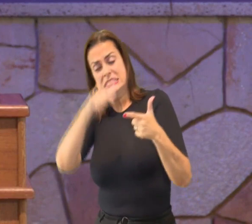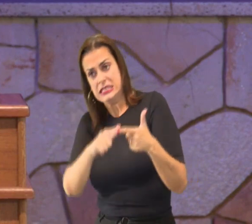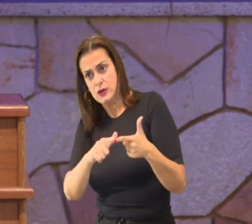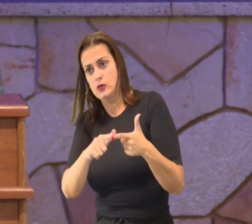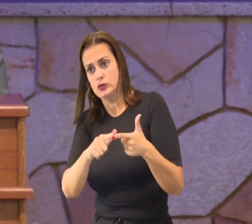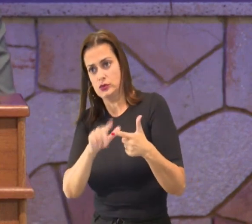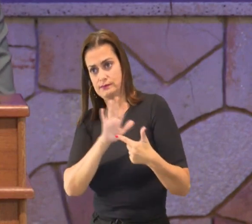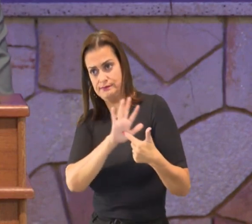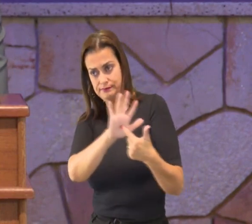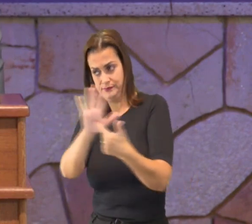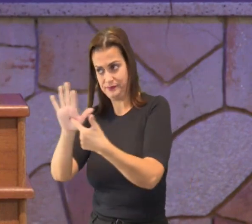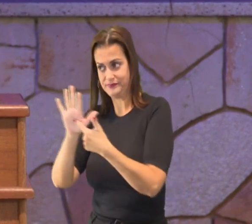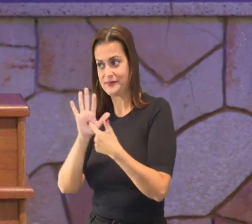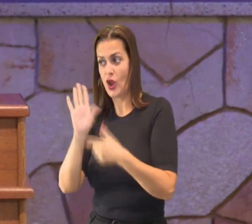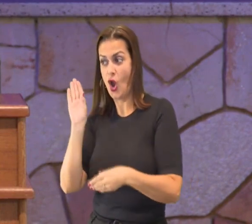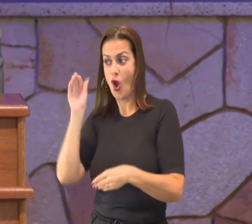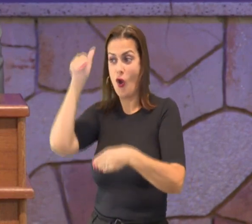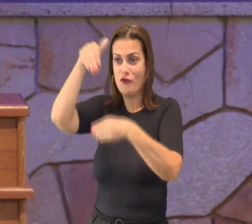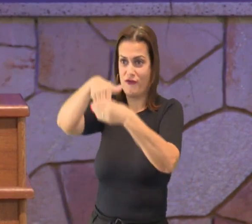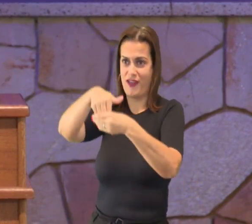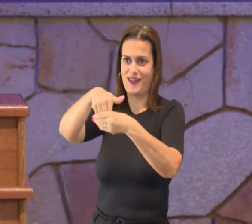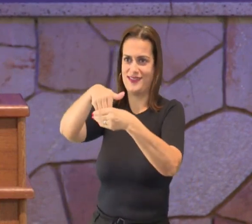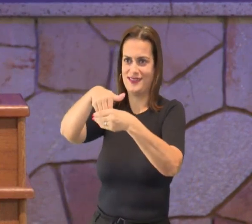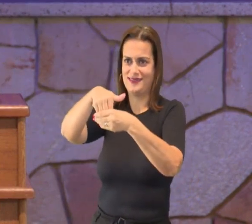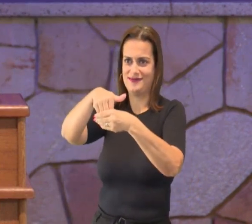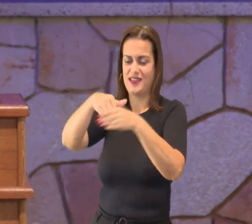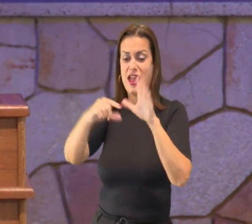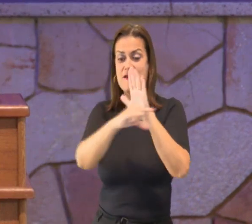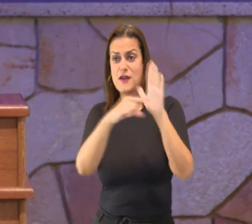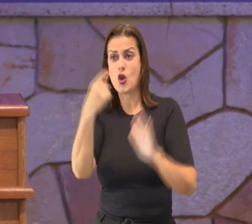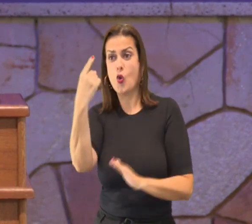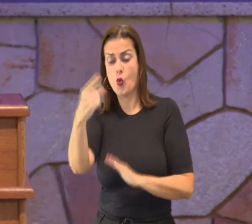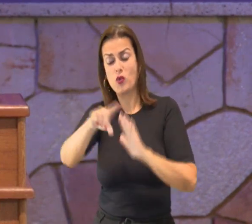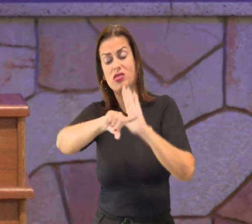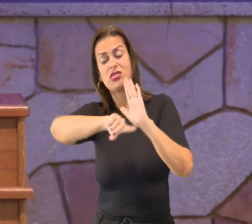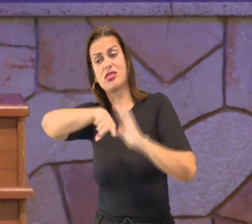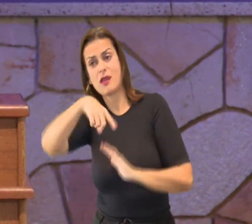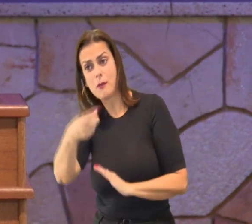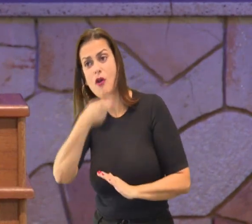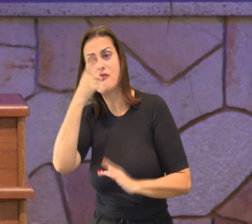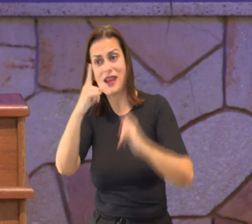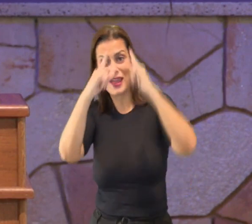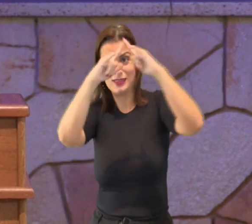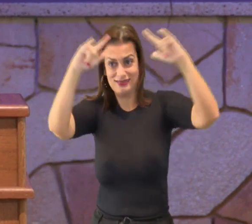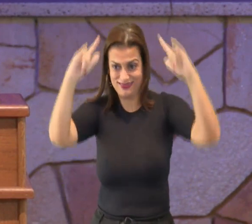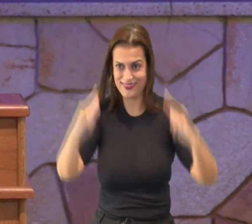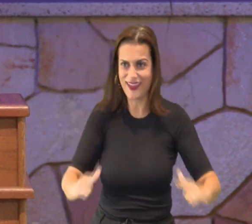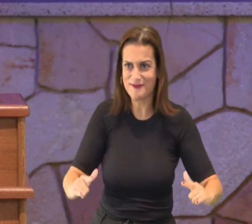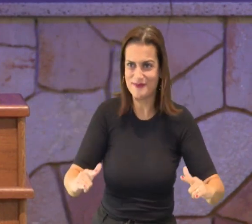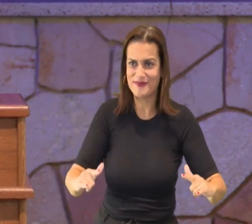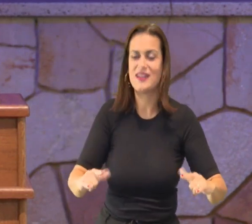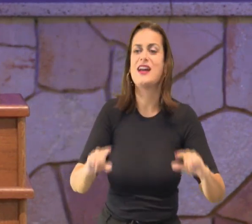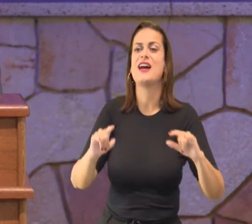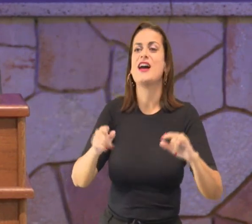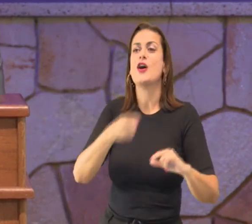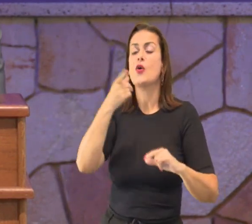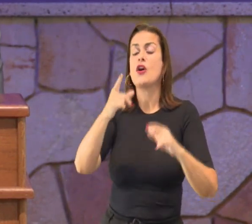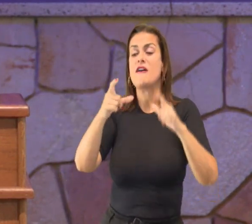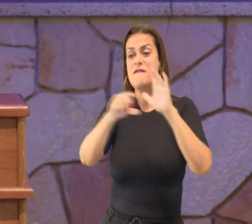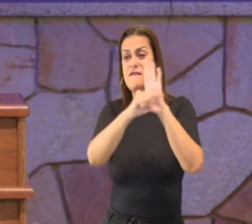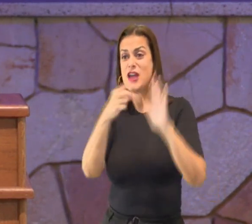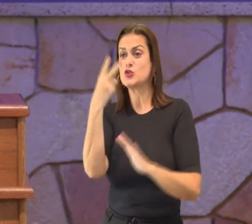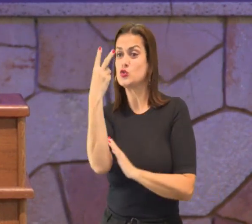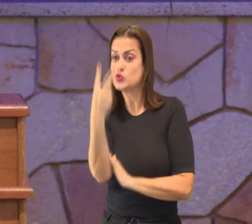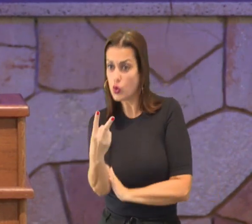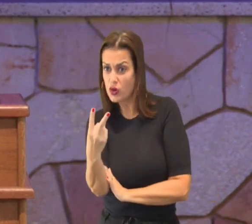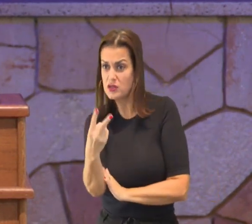irmãos, a oferta, está no verso de número 1, depois de falar da tenda da congregação, nós estamos aqui agora no verso 2,